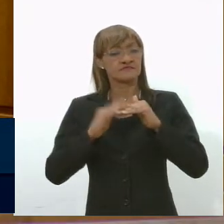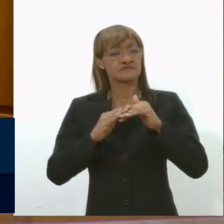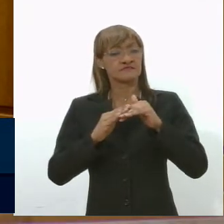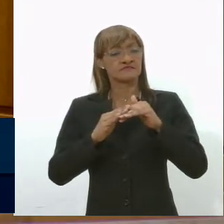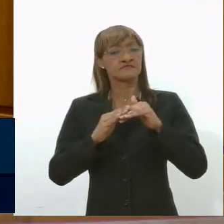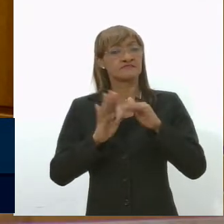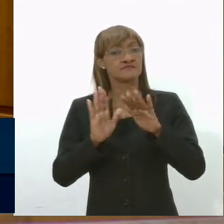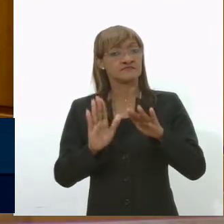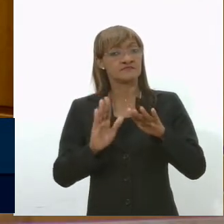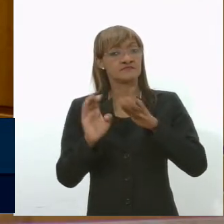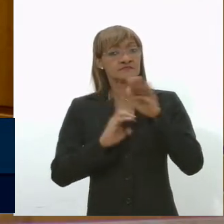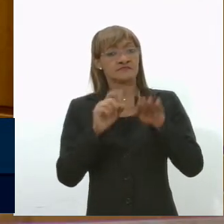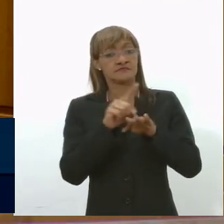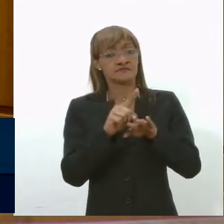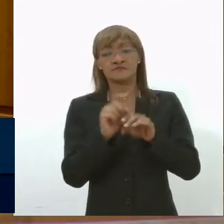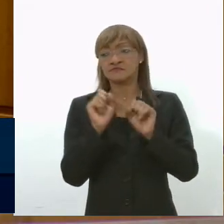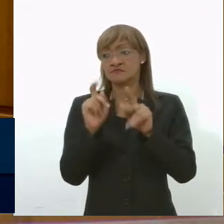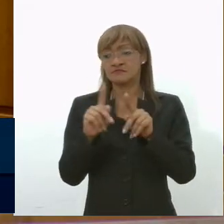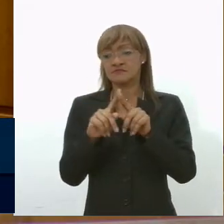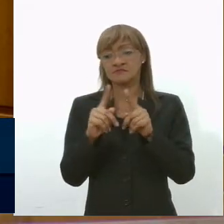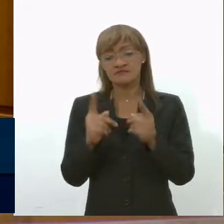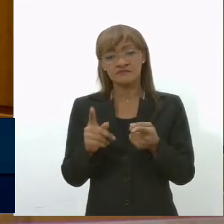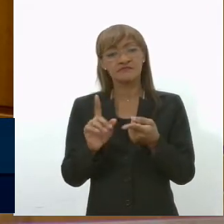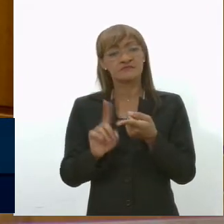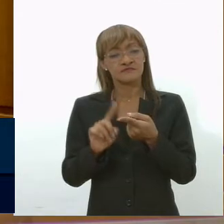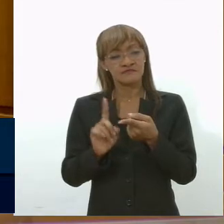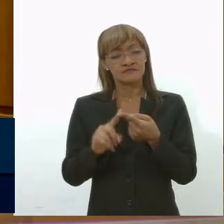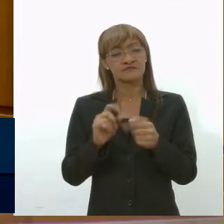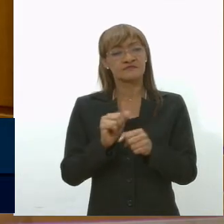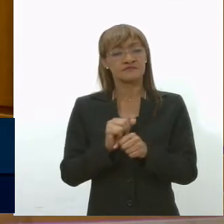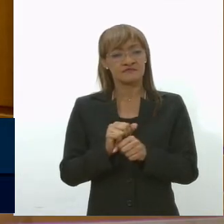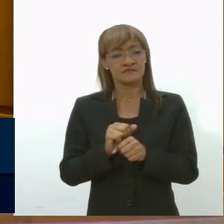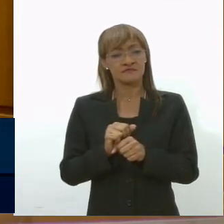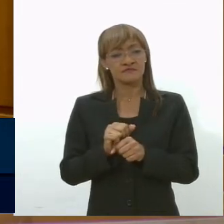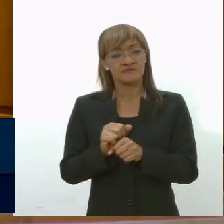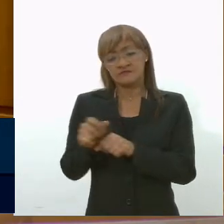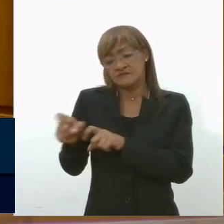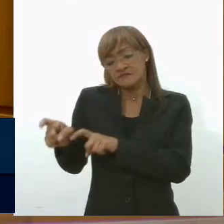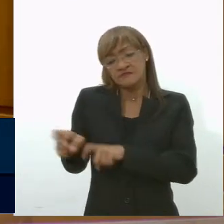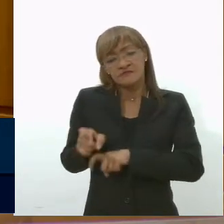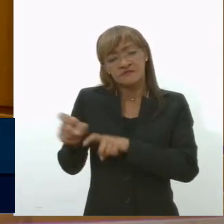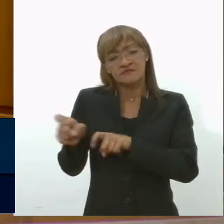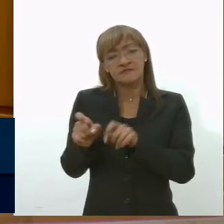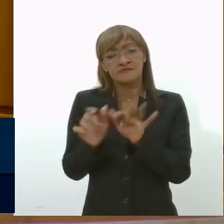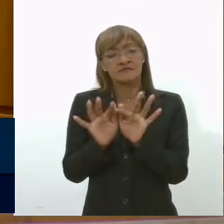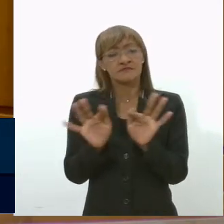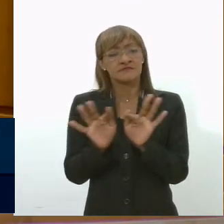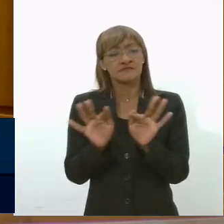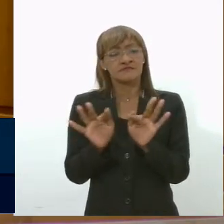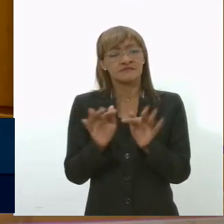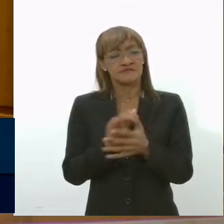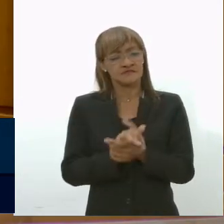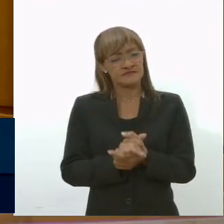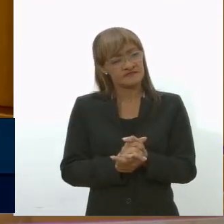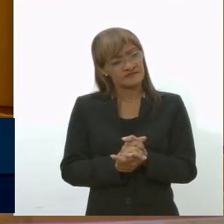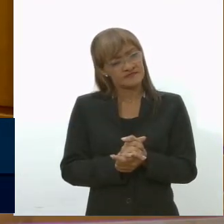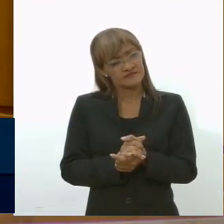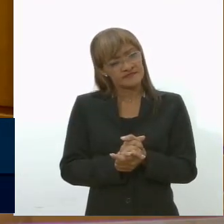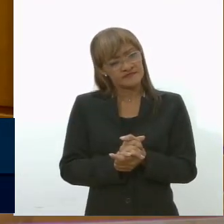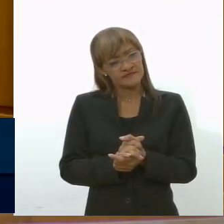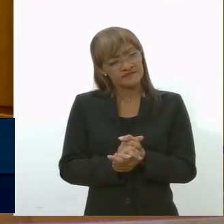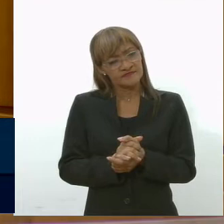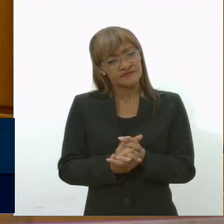somos contra, mas queremos dizer que uma parcela desses grandes produtores produzem commodities que terminam sendo exportados e não